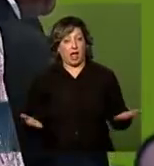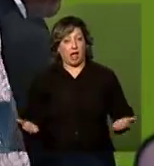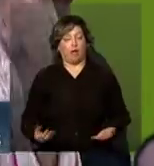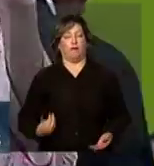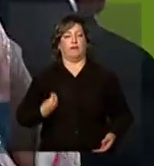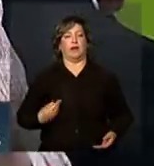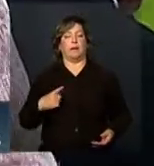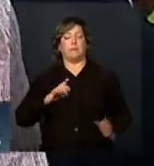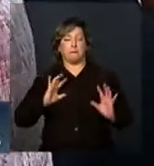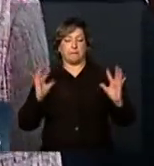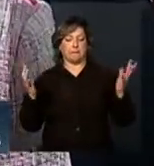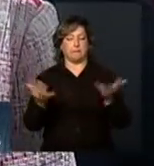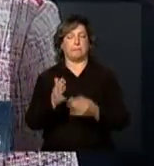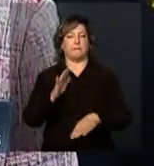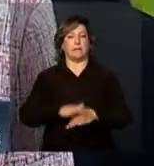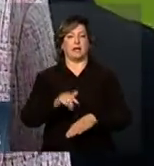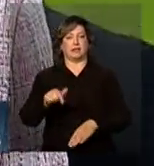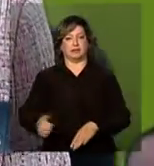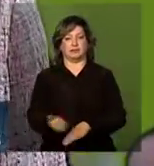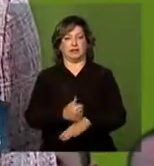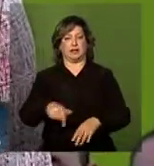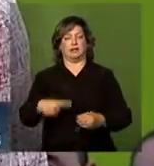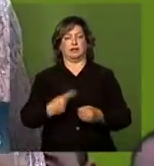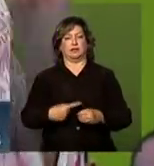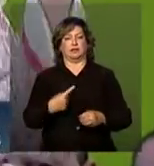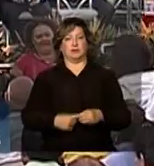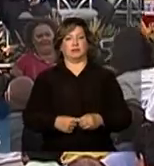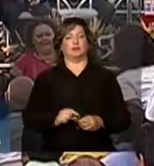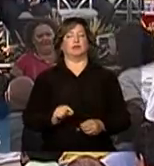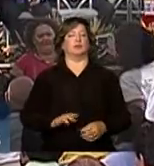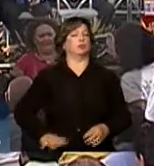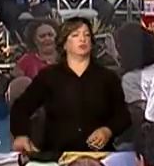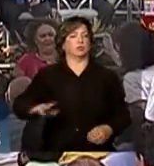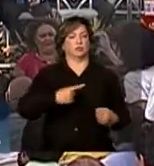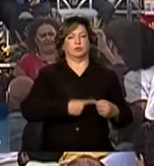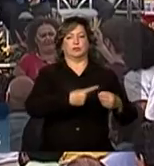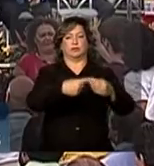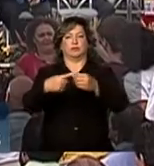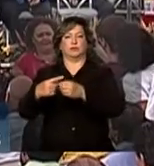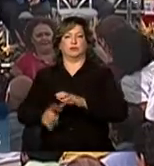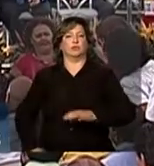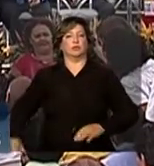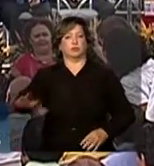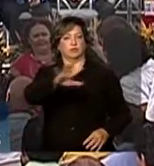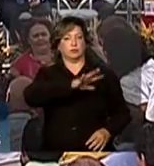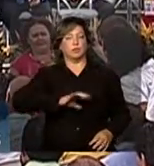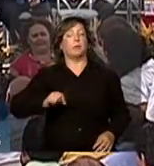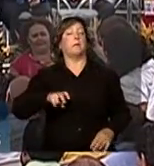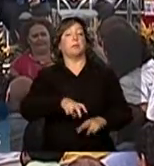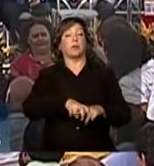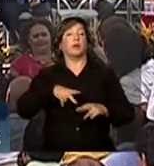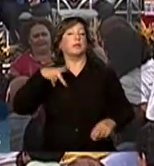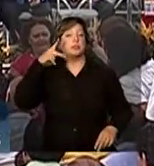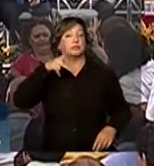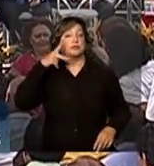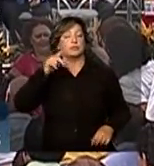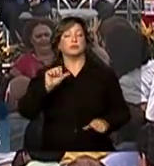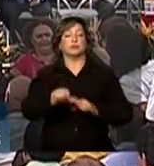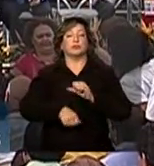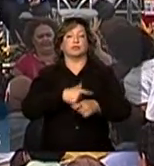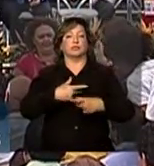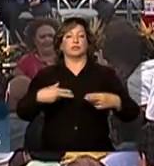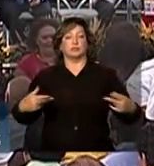protegidas aqui em Governador Valadares no Vale do Rio Doce no leste de Minas pelas políticas de mudança e